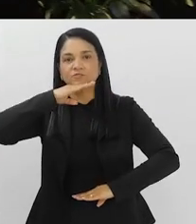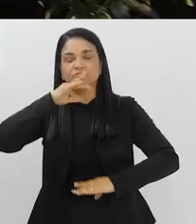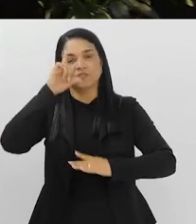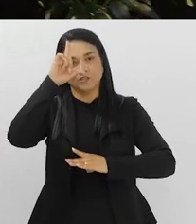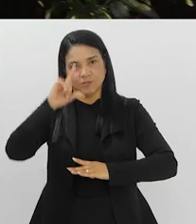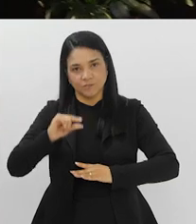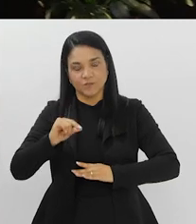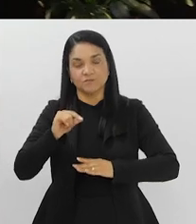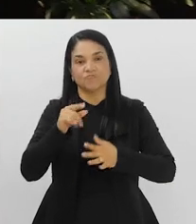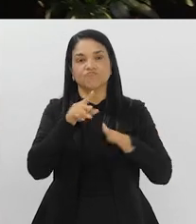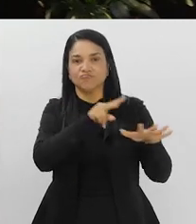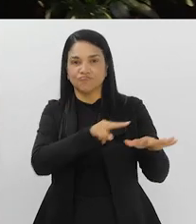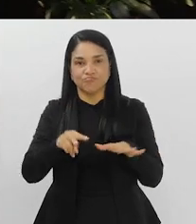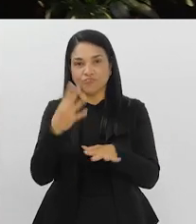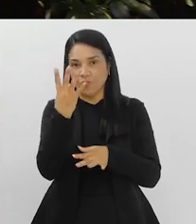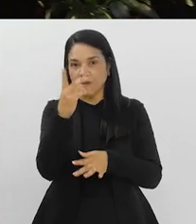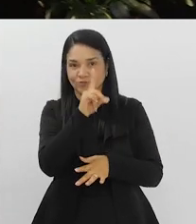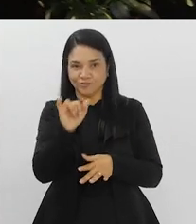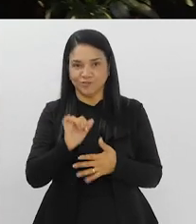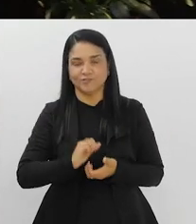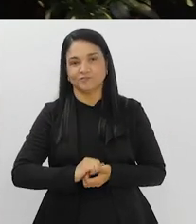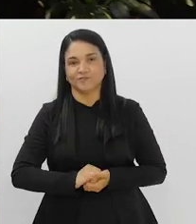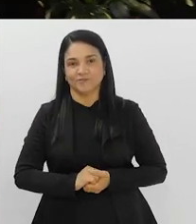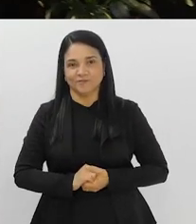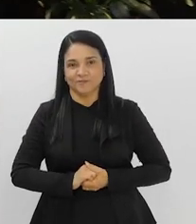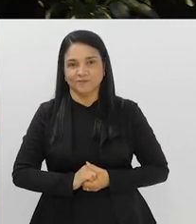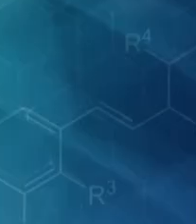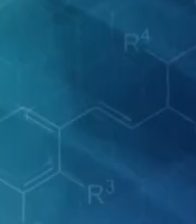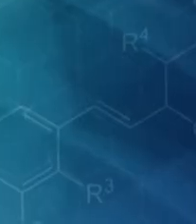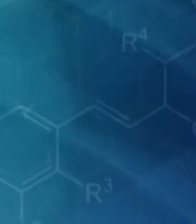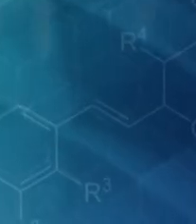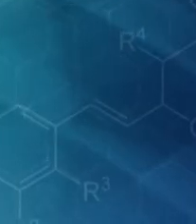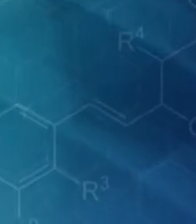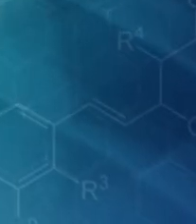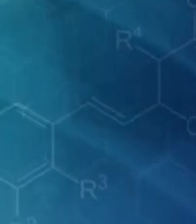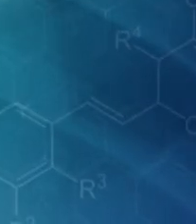burnout e a redução na escala de trabalho. A gente volta já já.